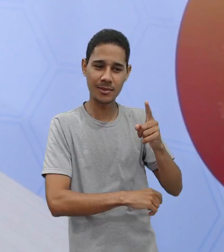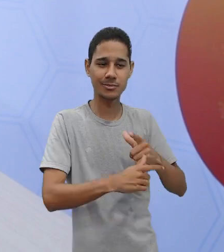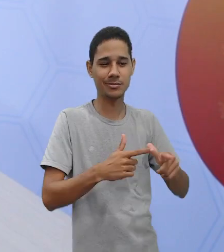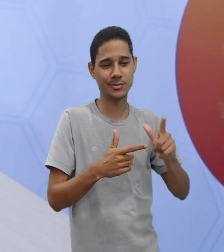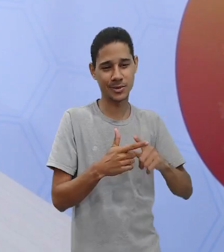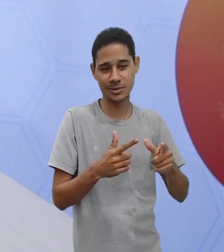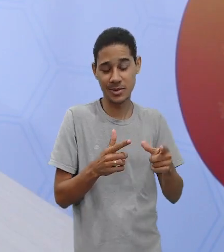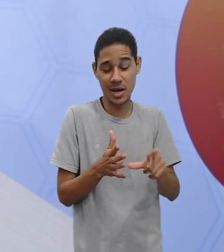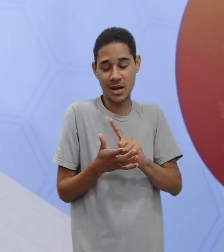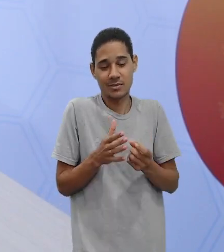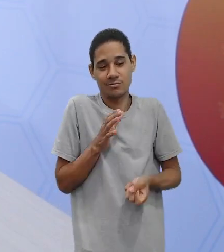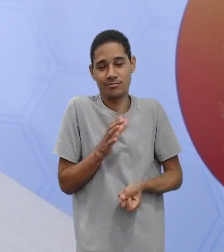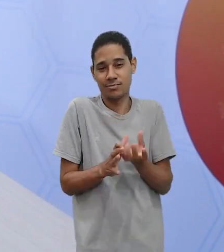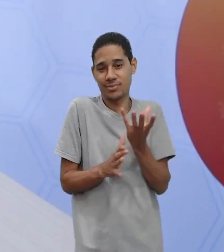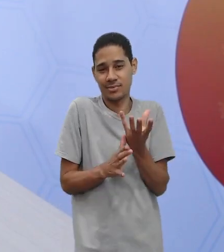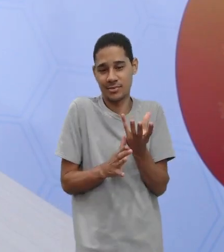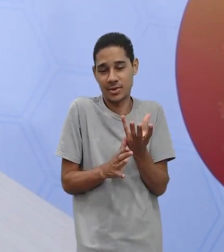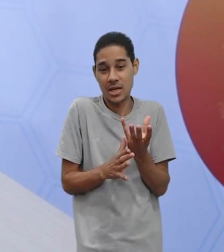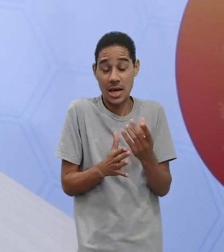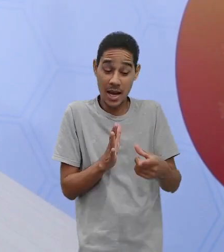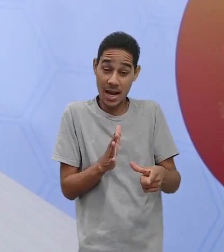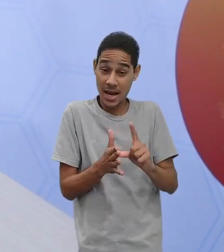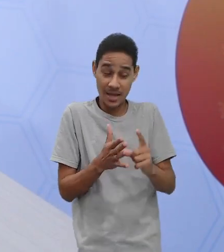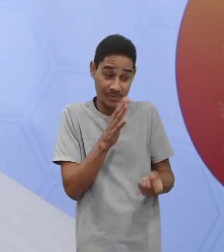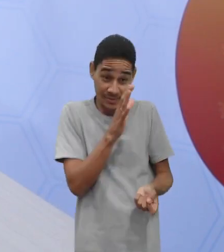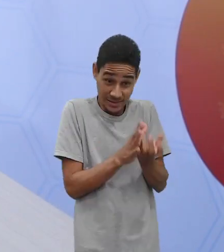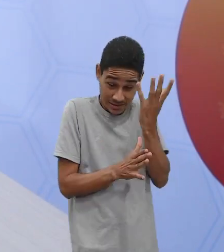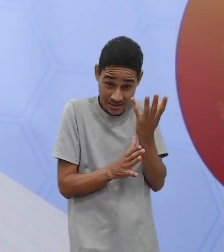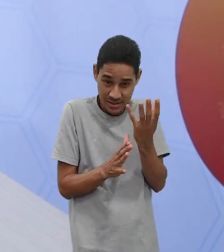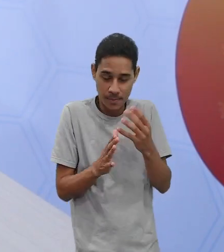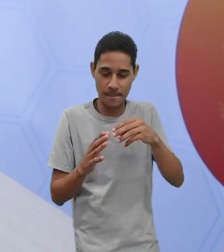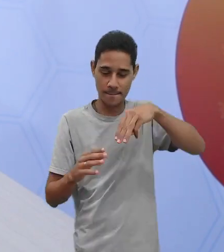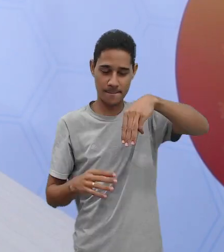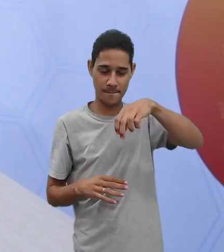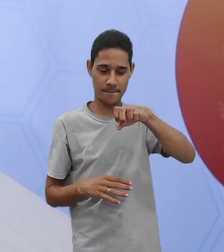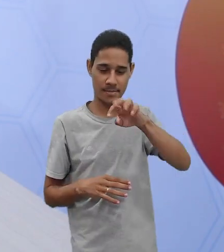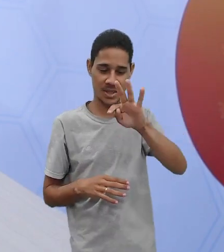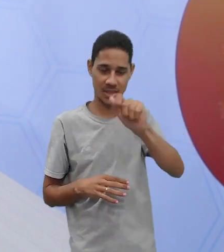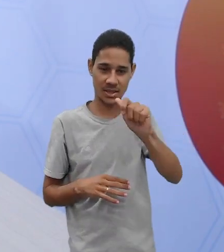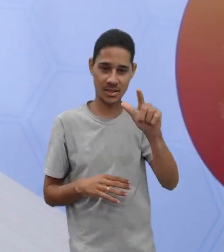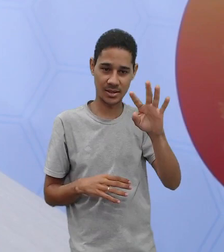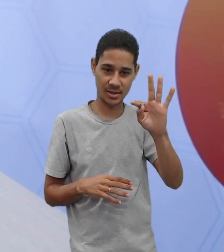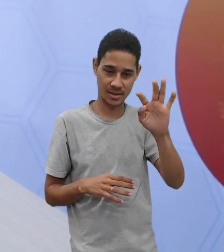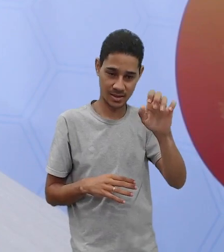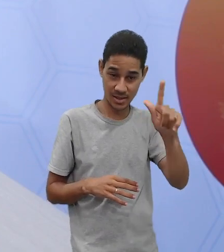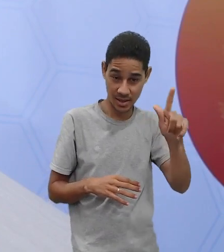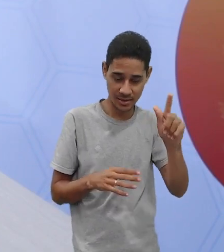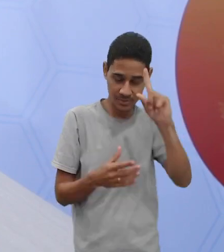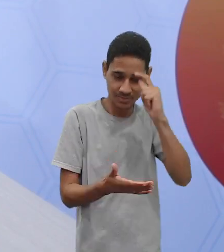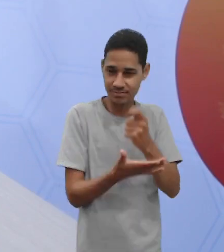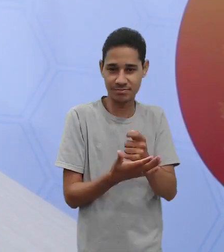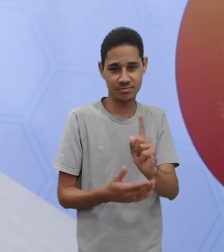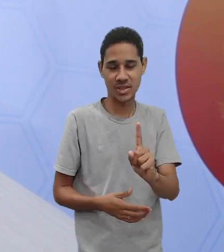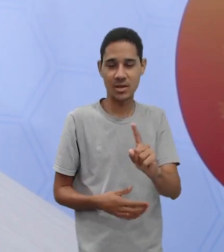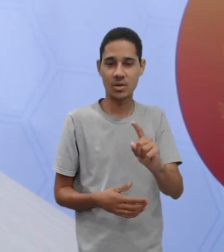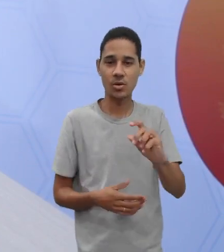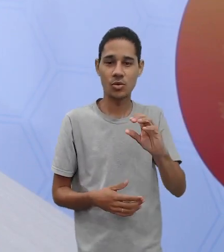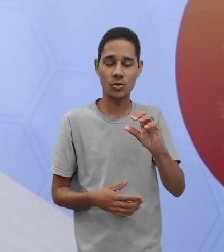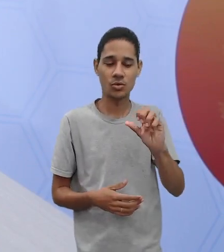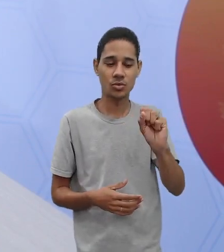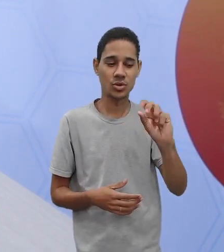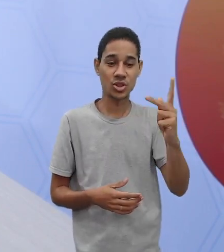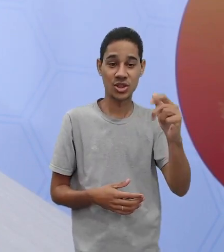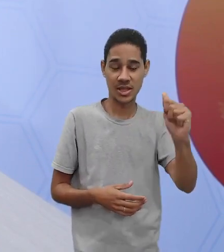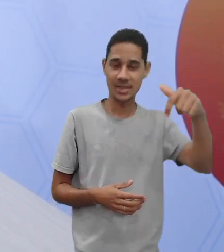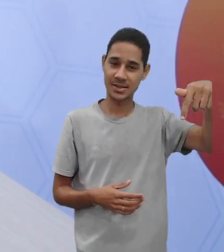de desenvolvimento que não foi definido lá um meta tag do chasset, né? que é o conjunto de caracteres da